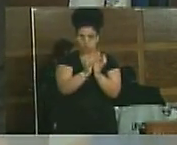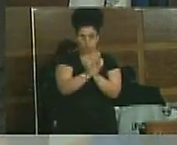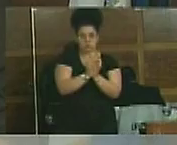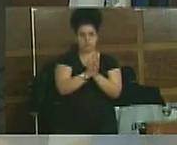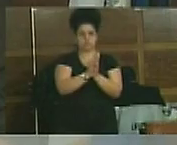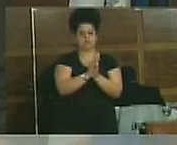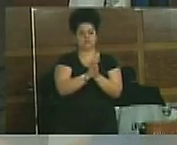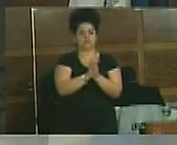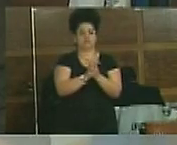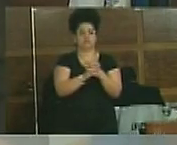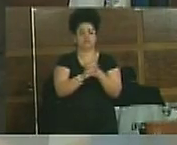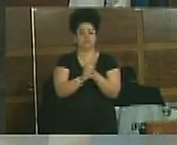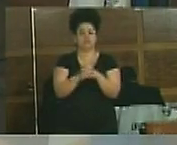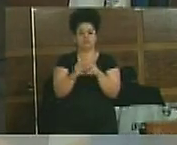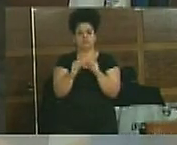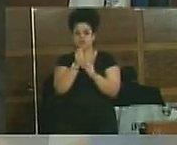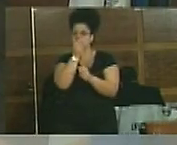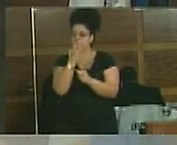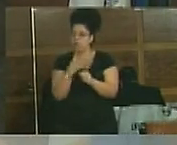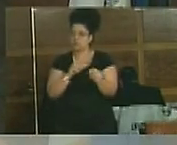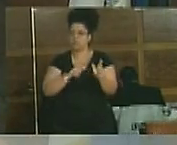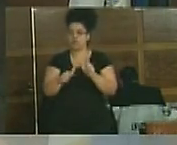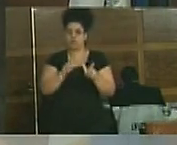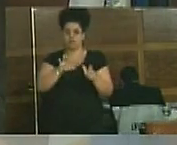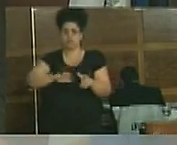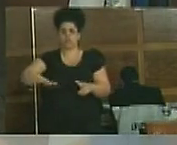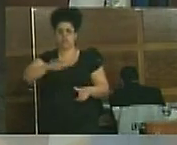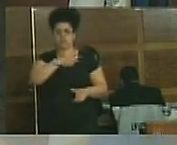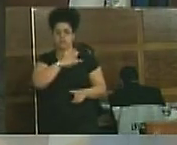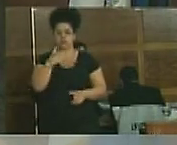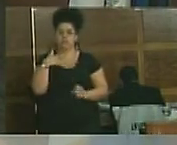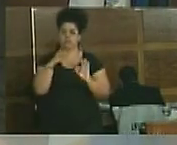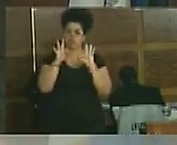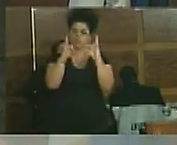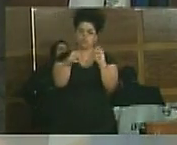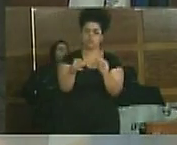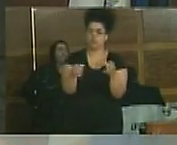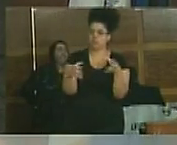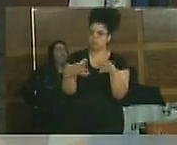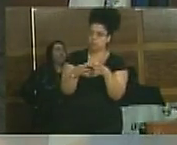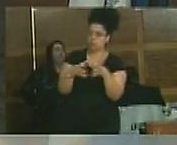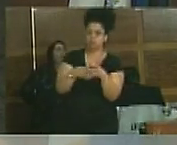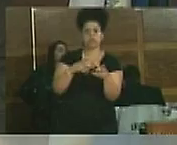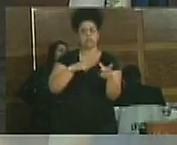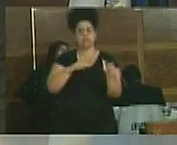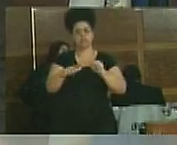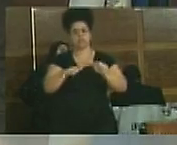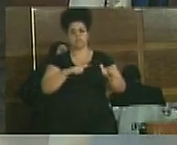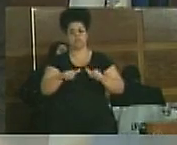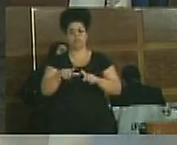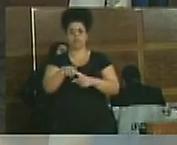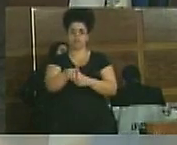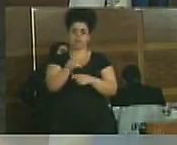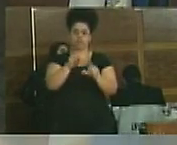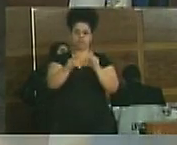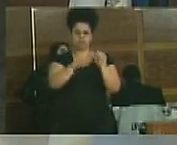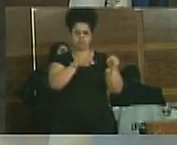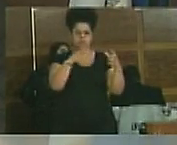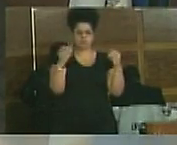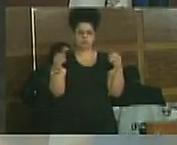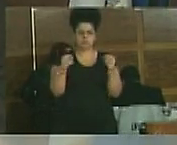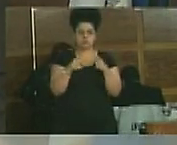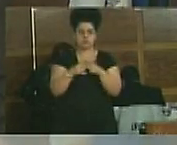Mukele, que tem feito também um bom trabalho, o Dudu lá da saúde, e toda essa equipe que tem trabalhado e trago bastante desempenho dentro do